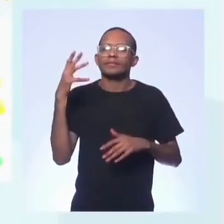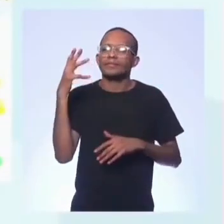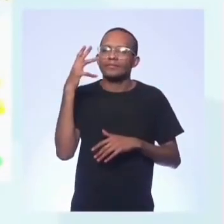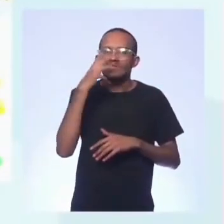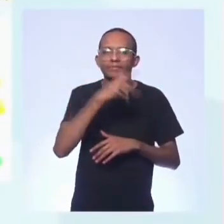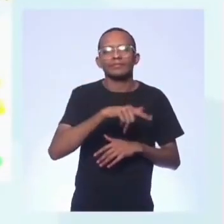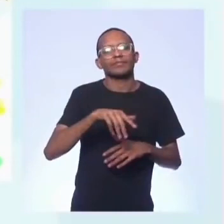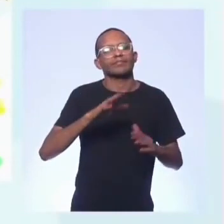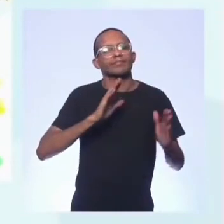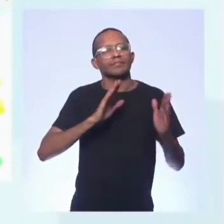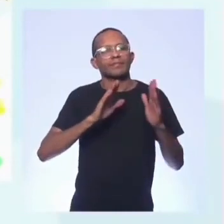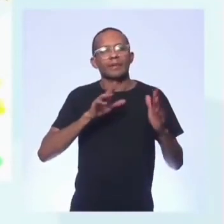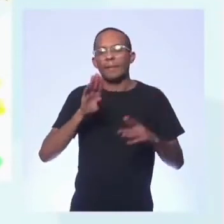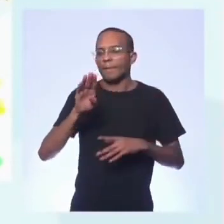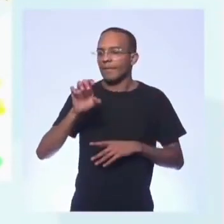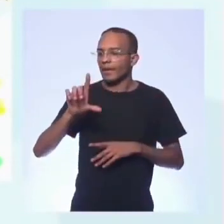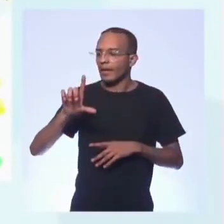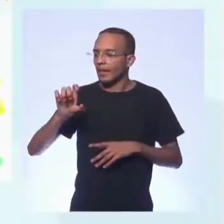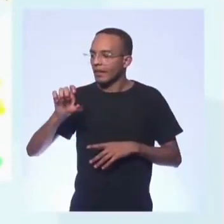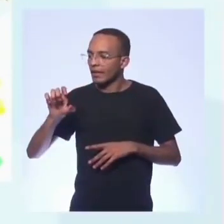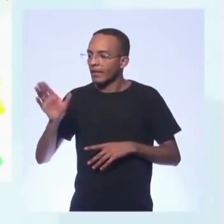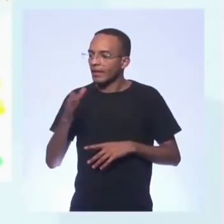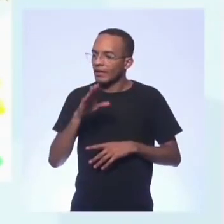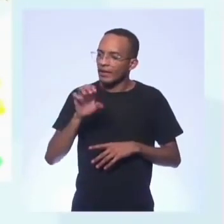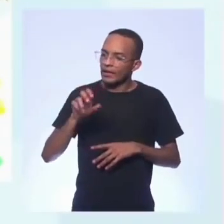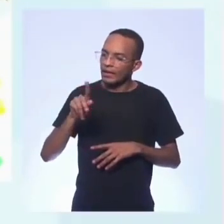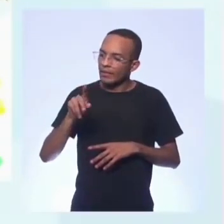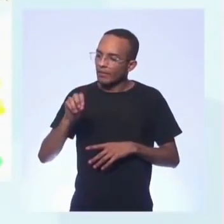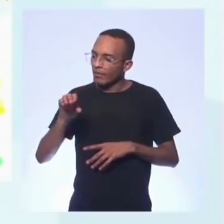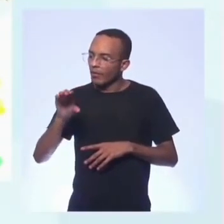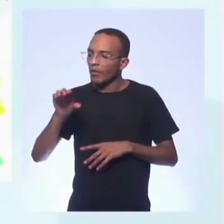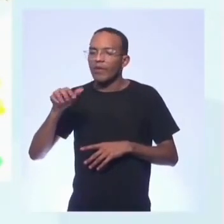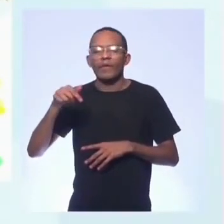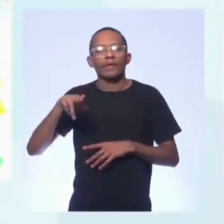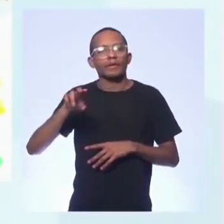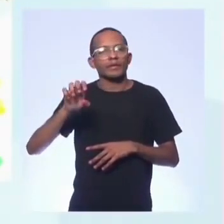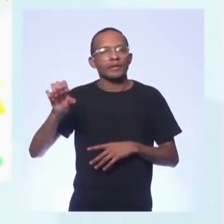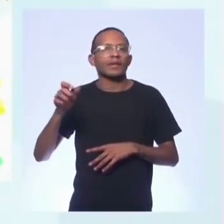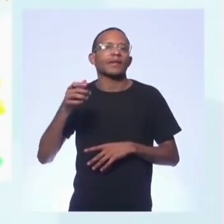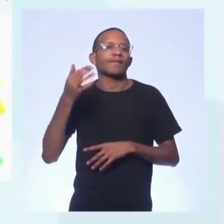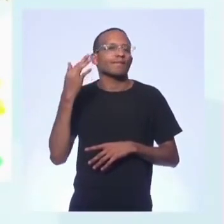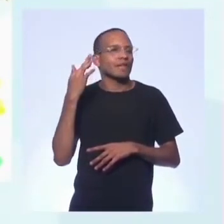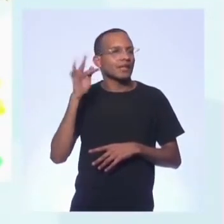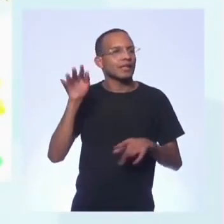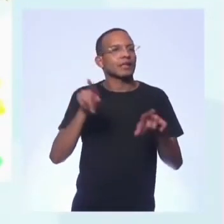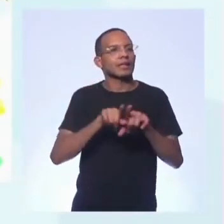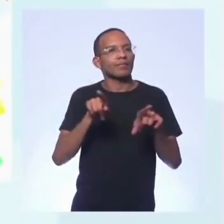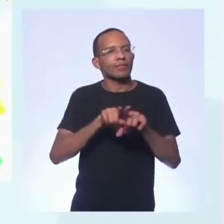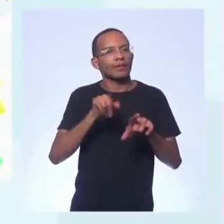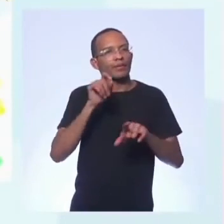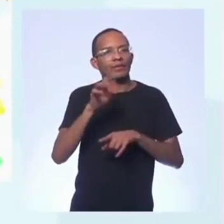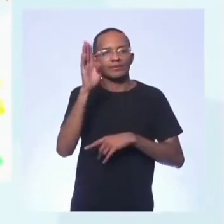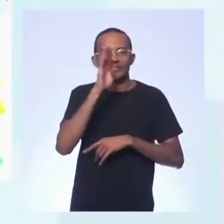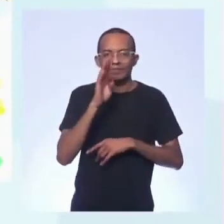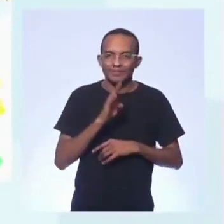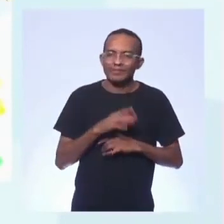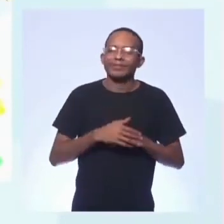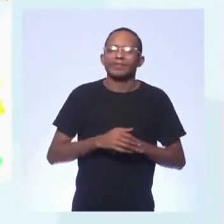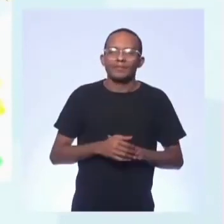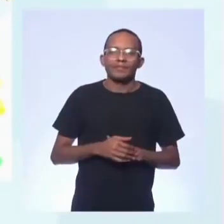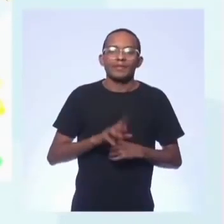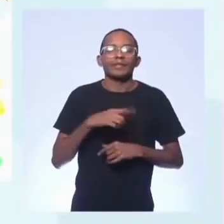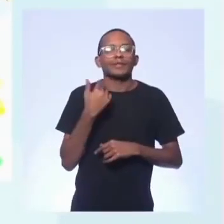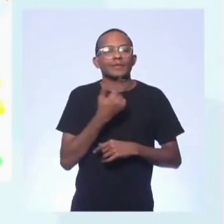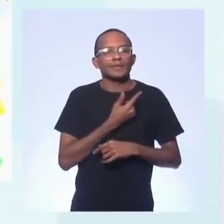bela época, né? Pela Belle Époque, tanto francesa como brasileira. Então,